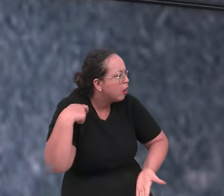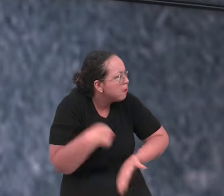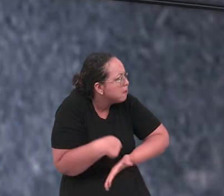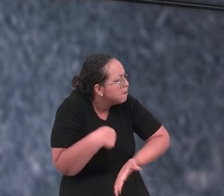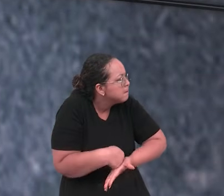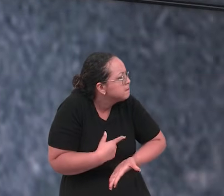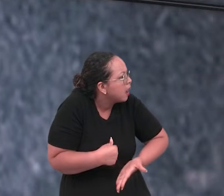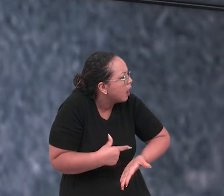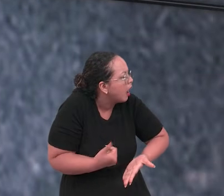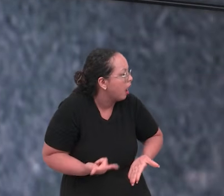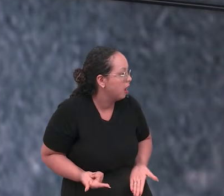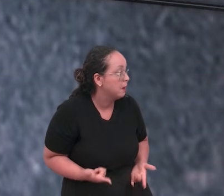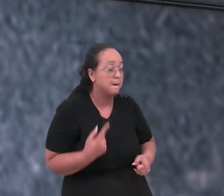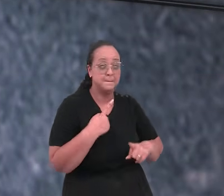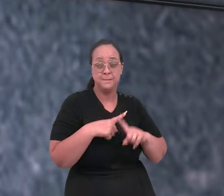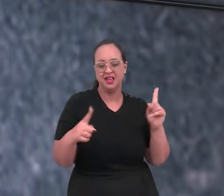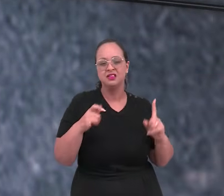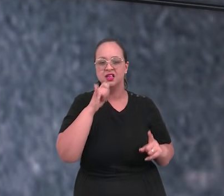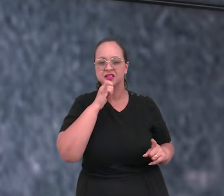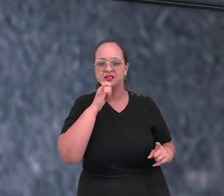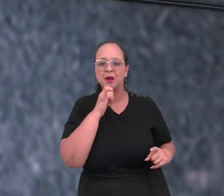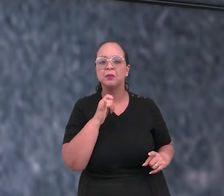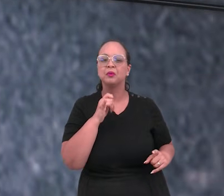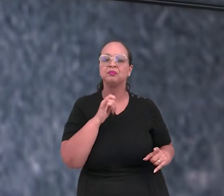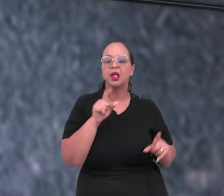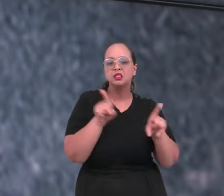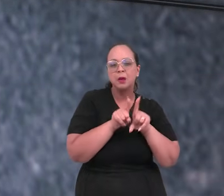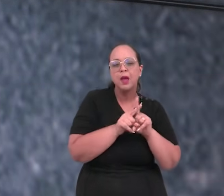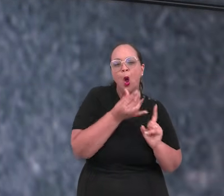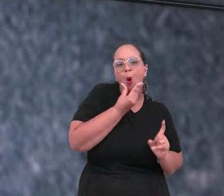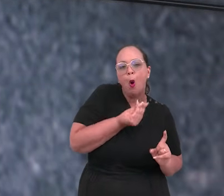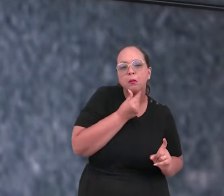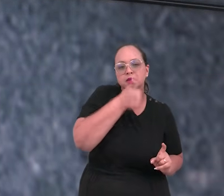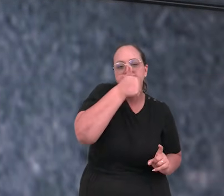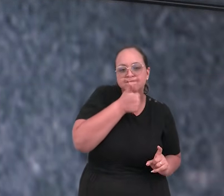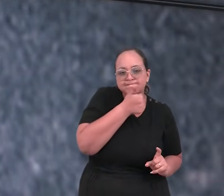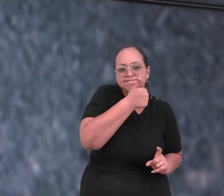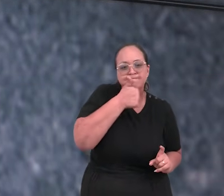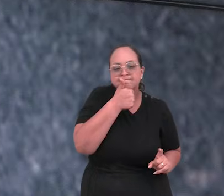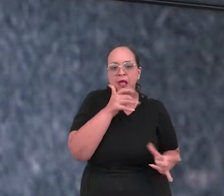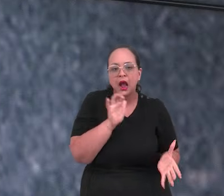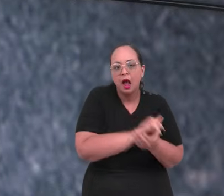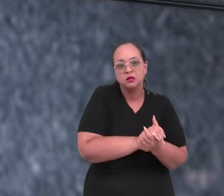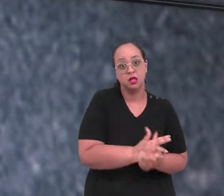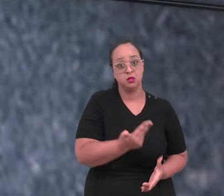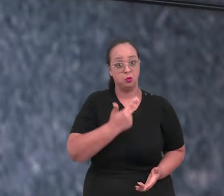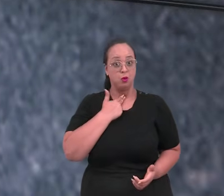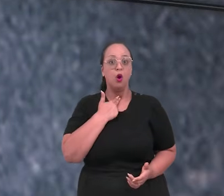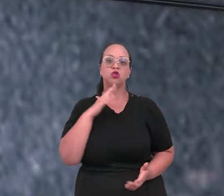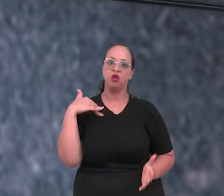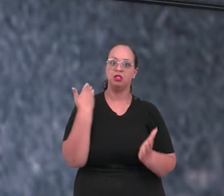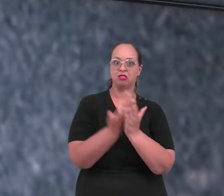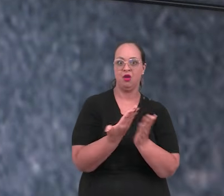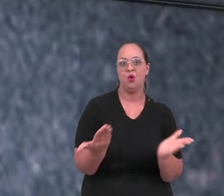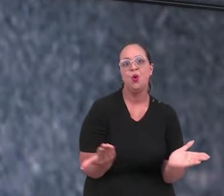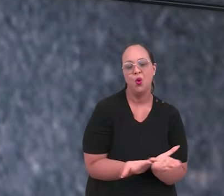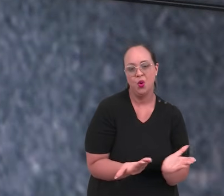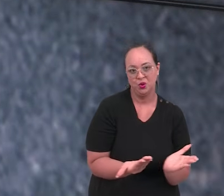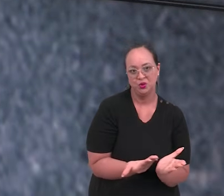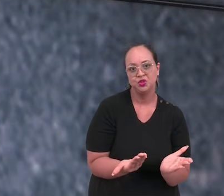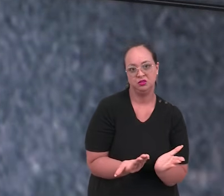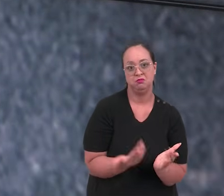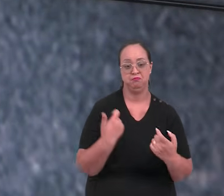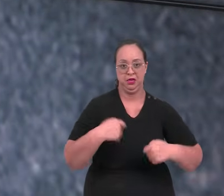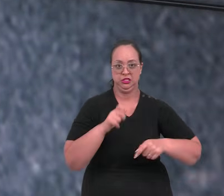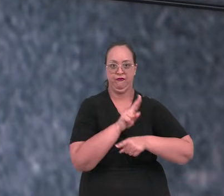celibato clerical, manteve, a estrutura eclesiástica, Mas para poder